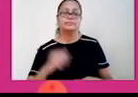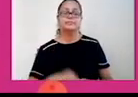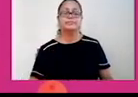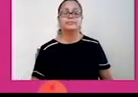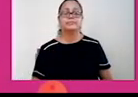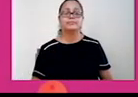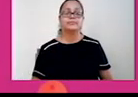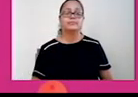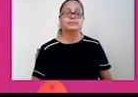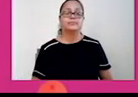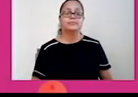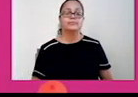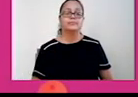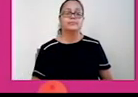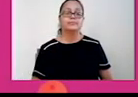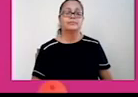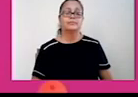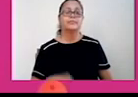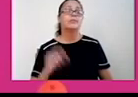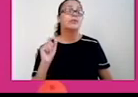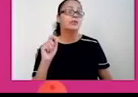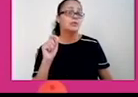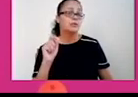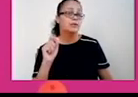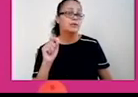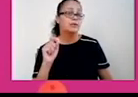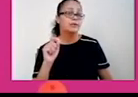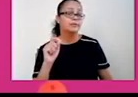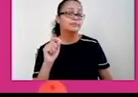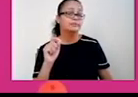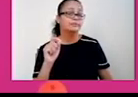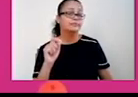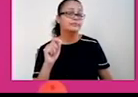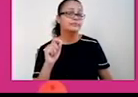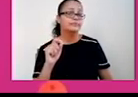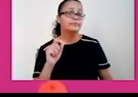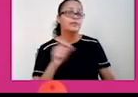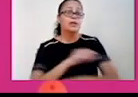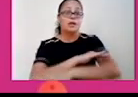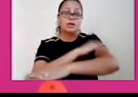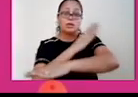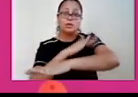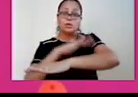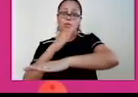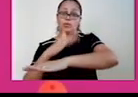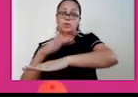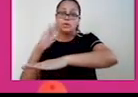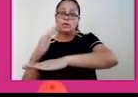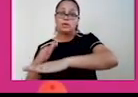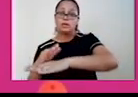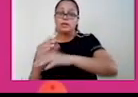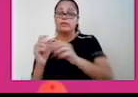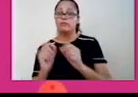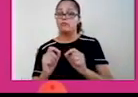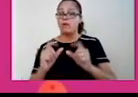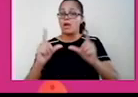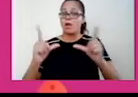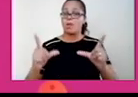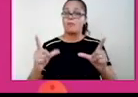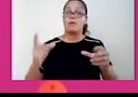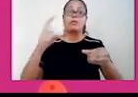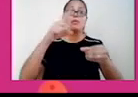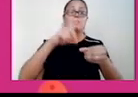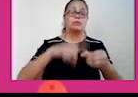Everest. Então, o que a gente conclui a partir desse mapa? Que o relevo da China ele aumenta em direção ao interior. Então,